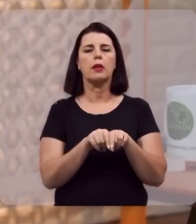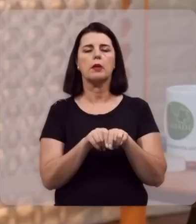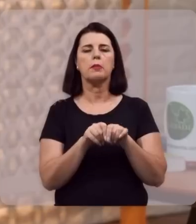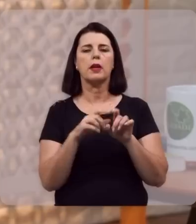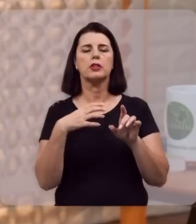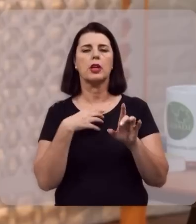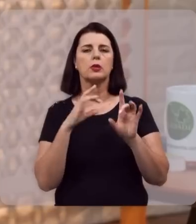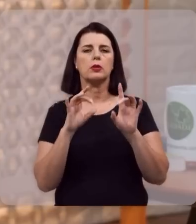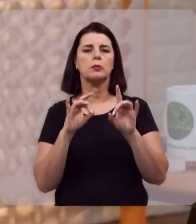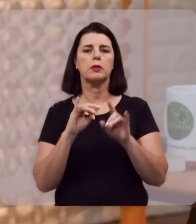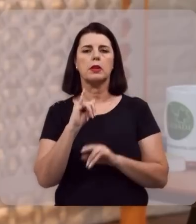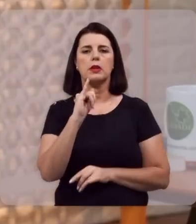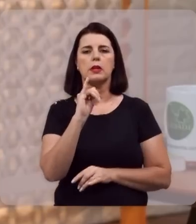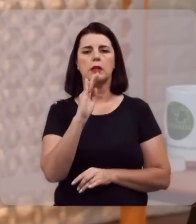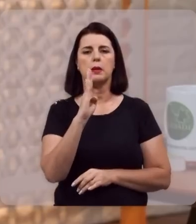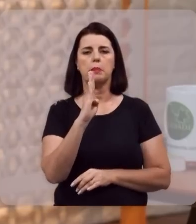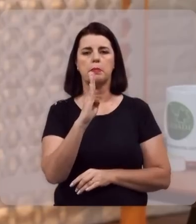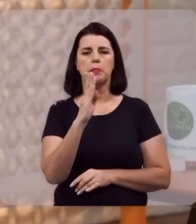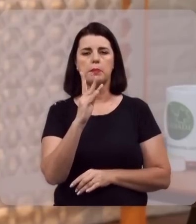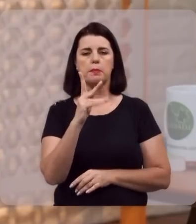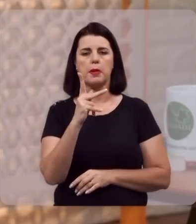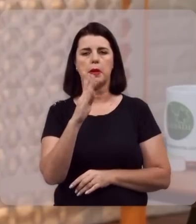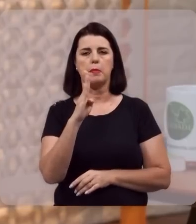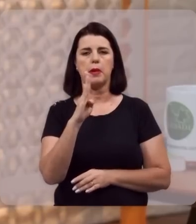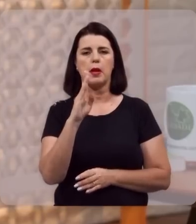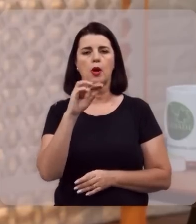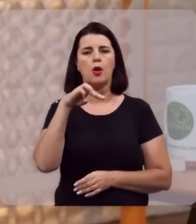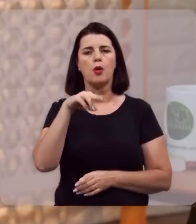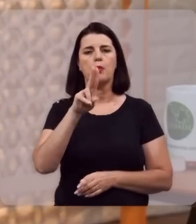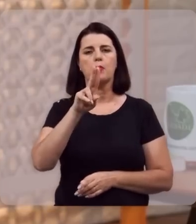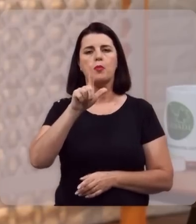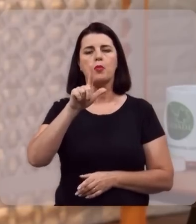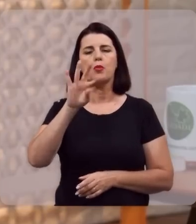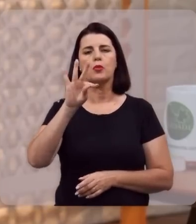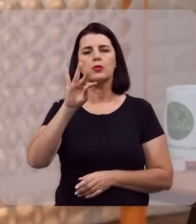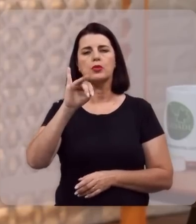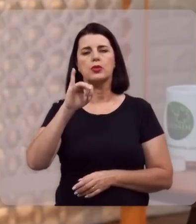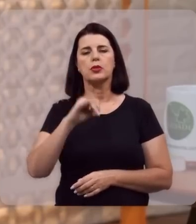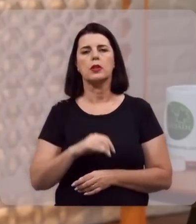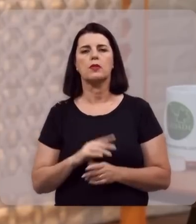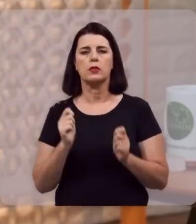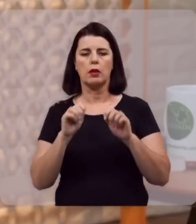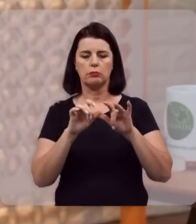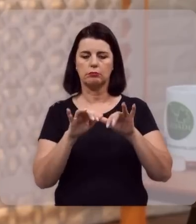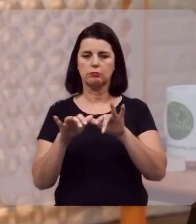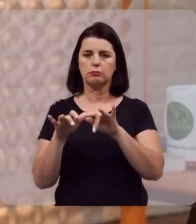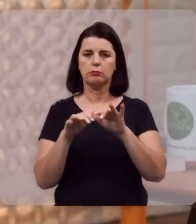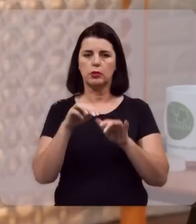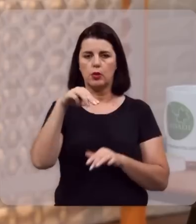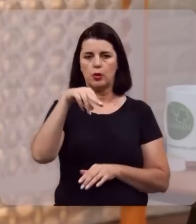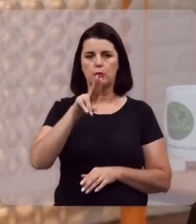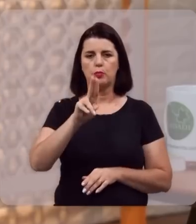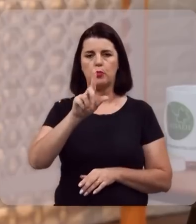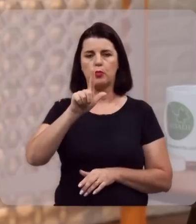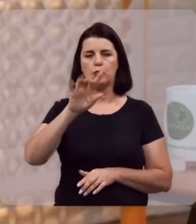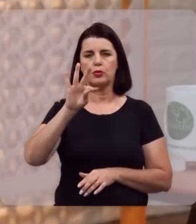uma plataforma muito especial, o IPB Multi. Basta você digitar lá no seu